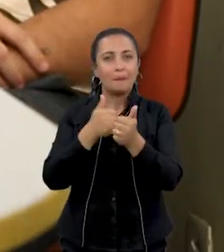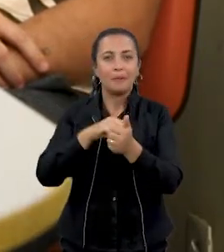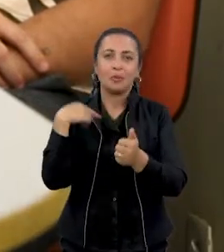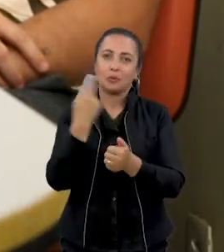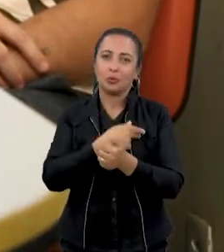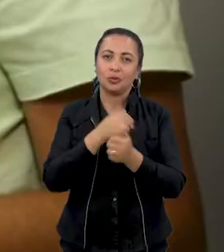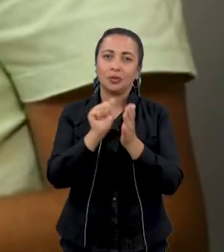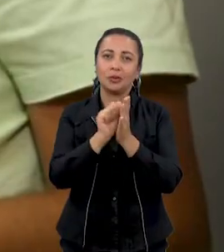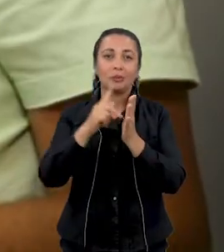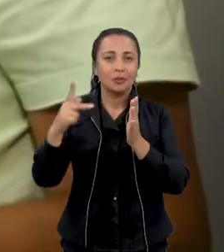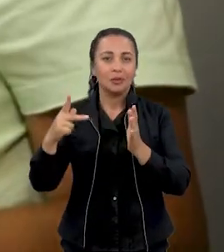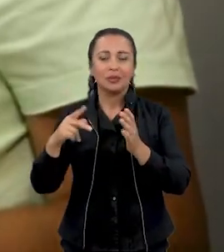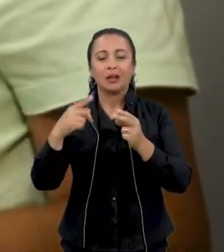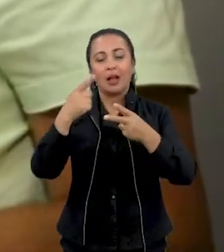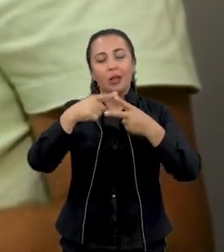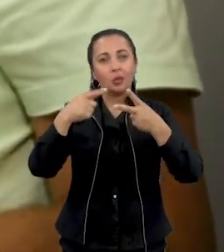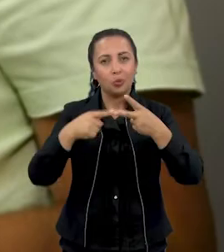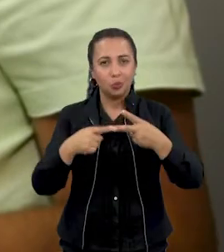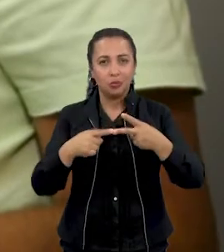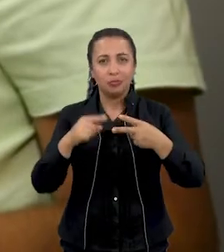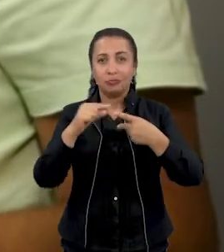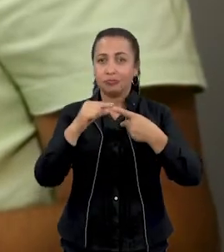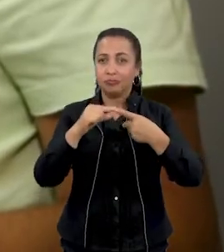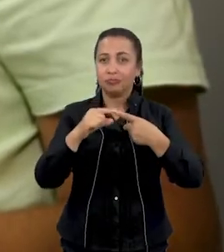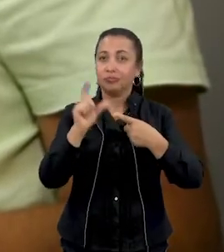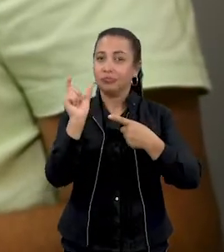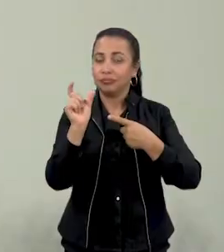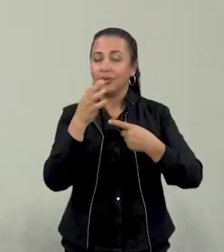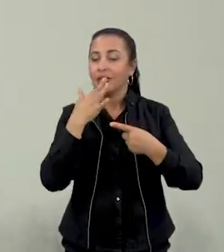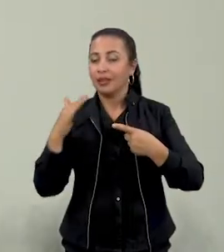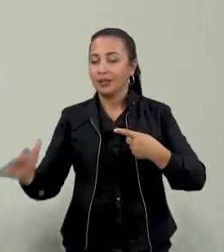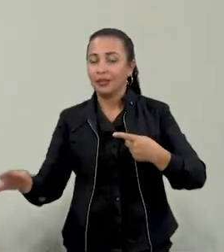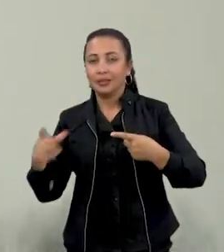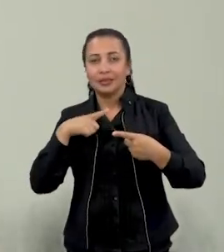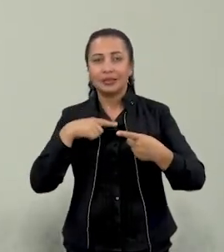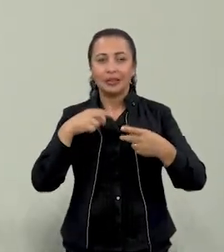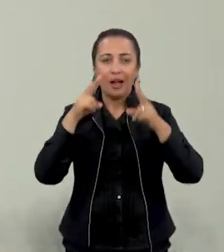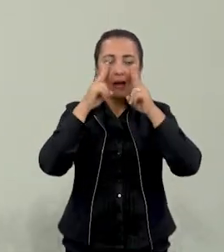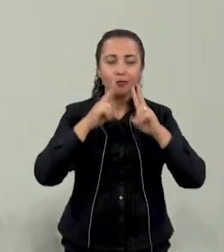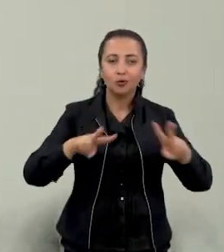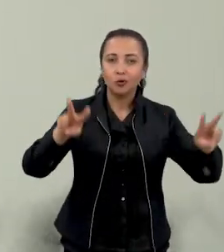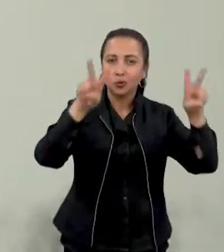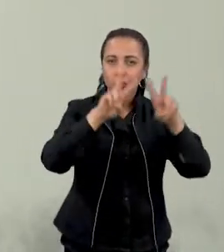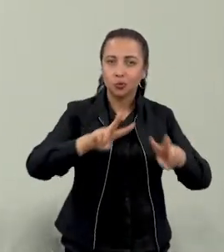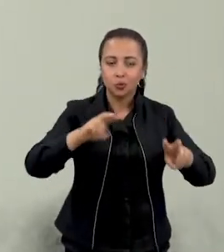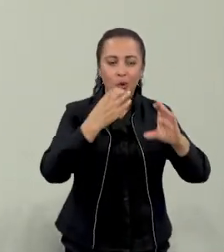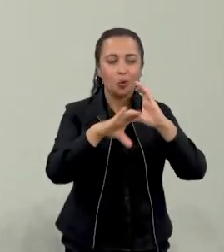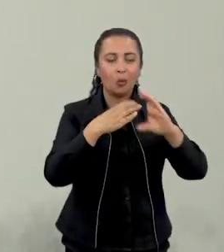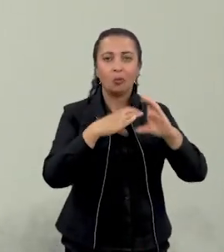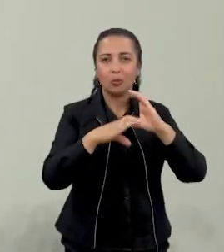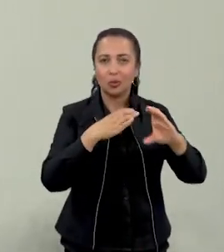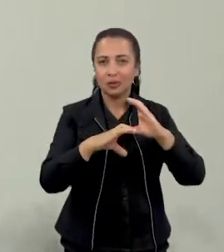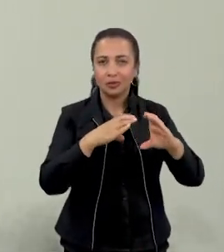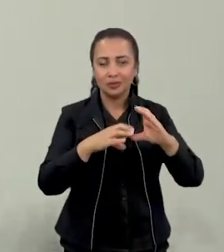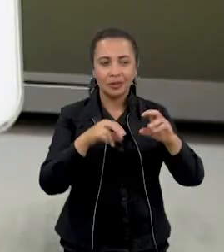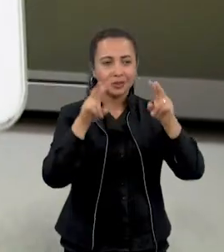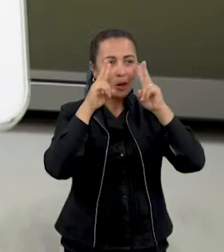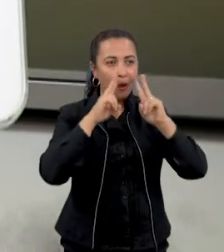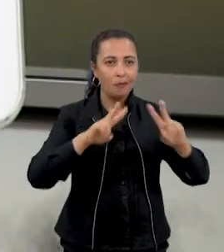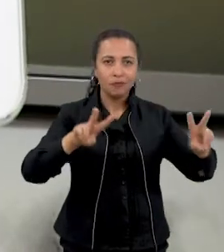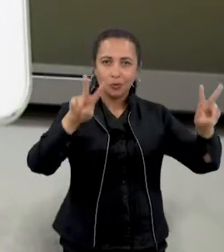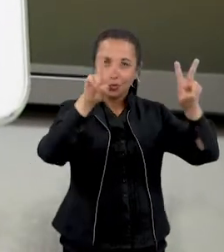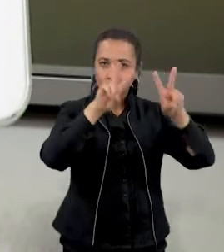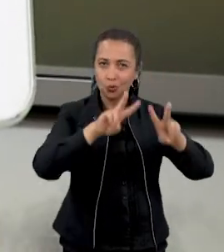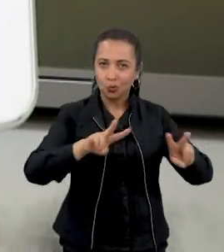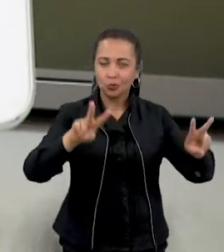da gente também, sabe? O aplicativo é dividido em duas partes. A parte da criança, onde ela tem a visualização mais com essa comunicação não verbal mesmo, com